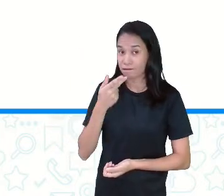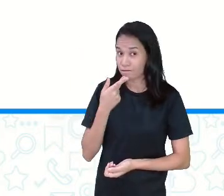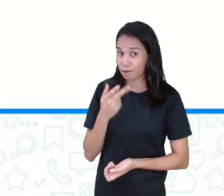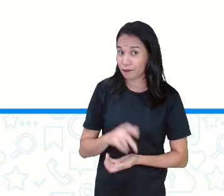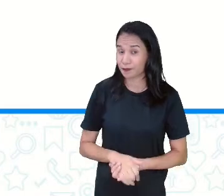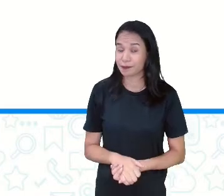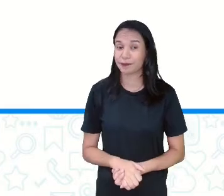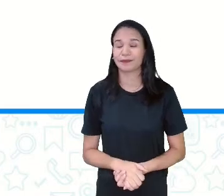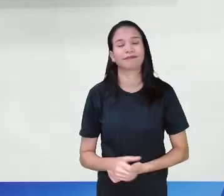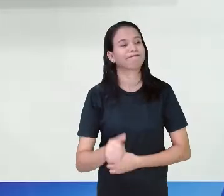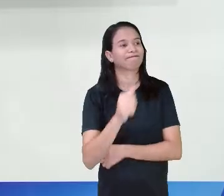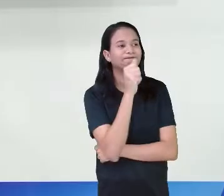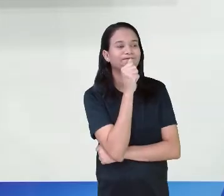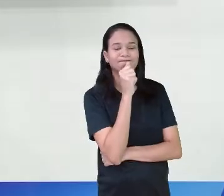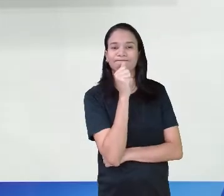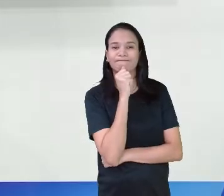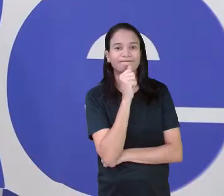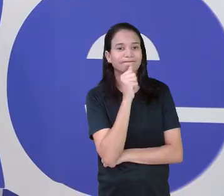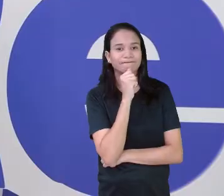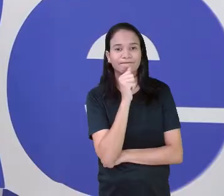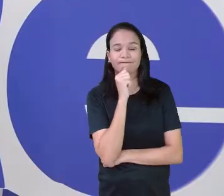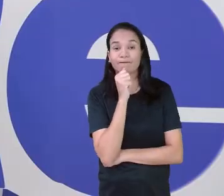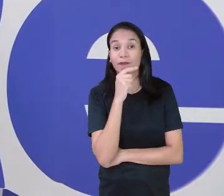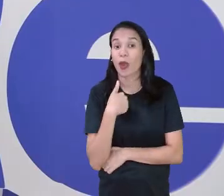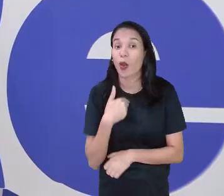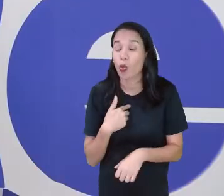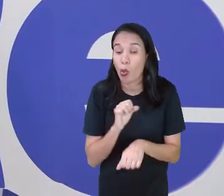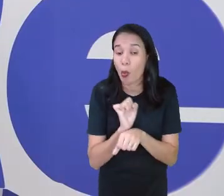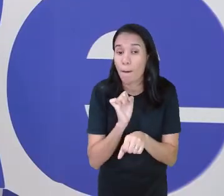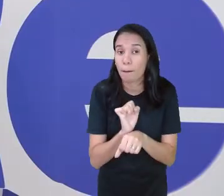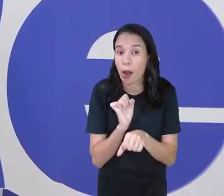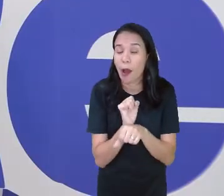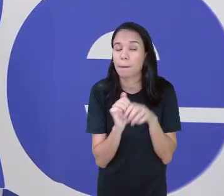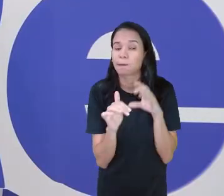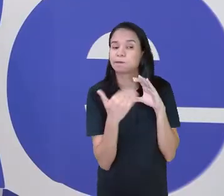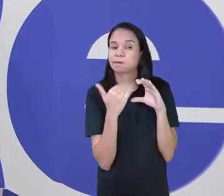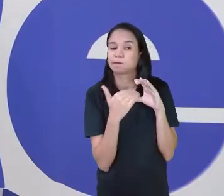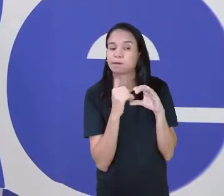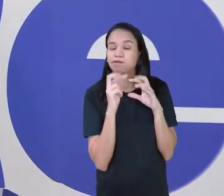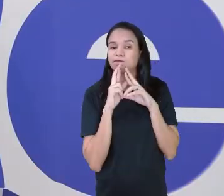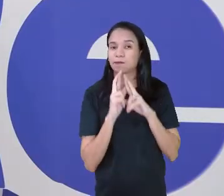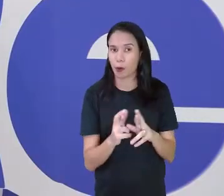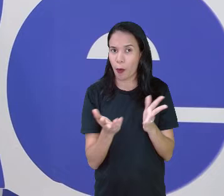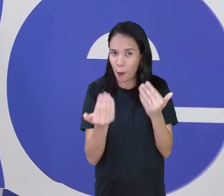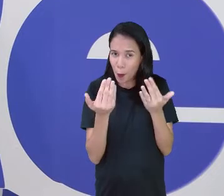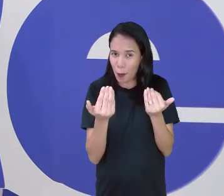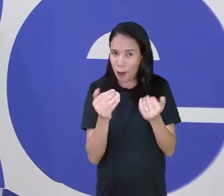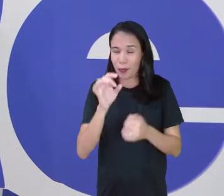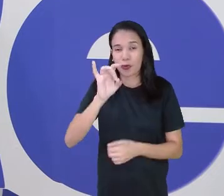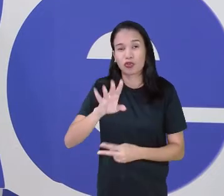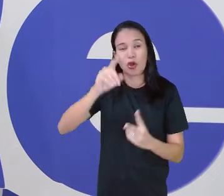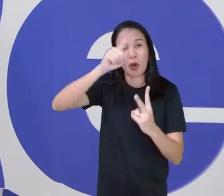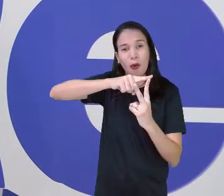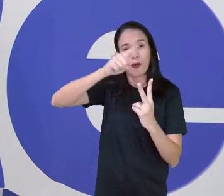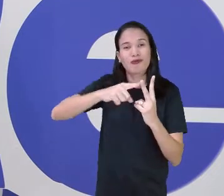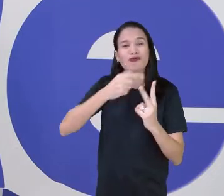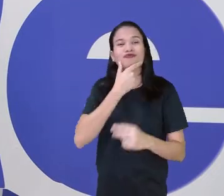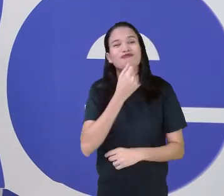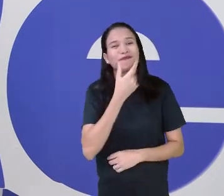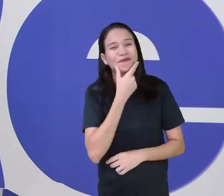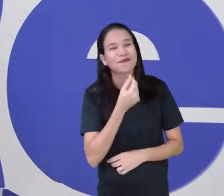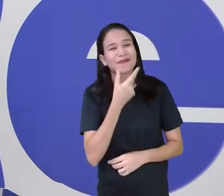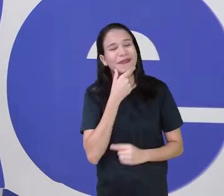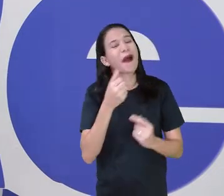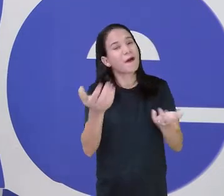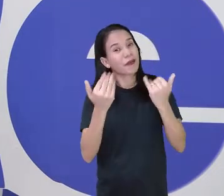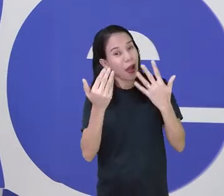coisa? Ainda não, viu, professora? Eu tô aqui aguardando. Vamos lá, meninos. Até agora só os